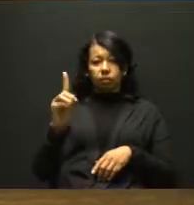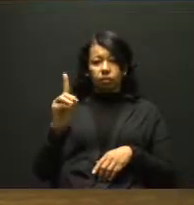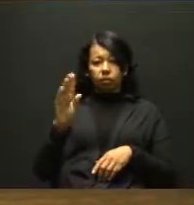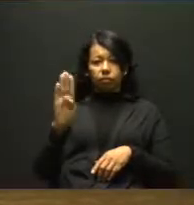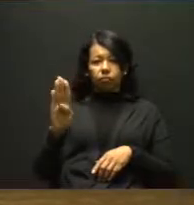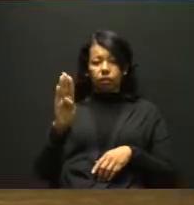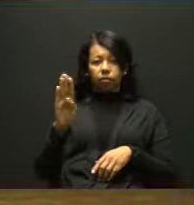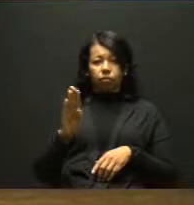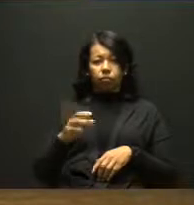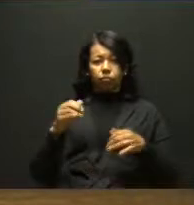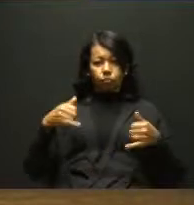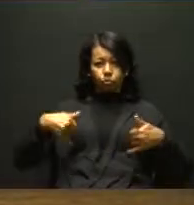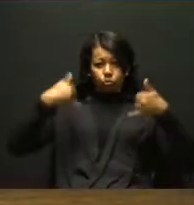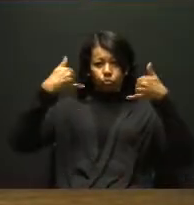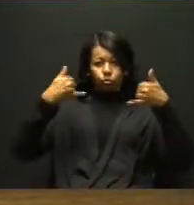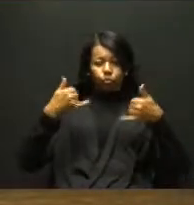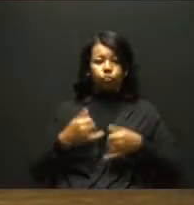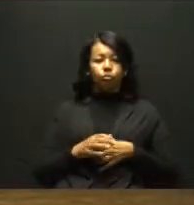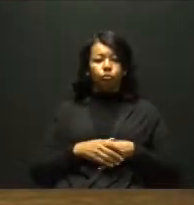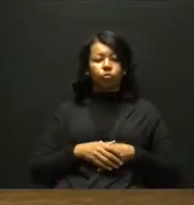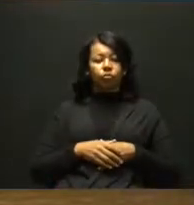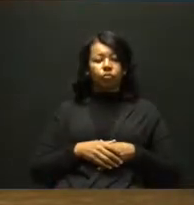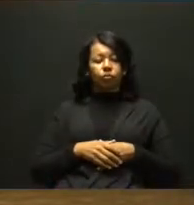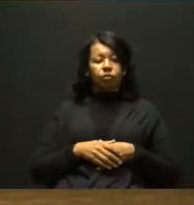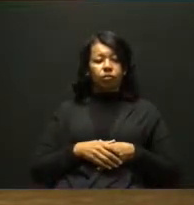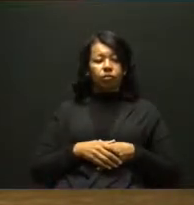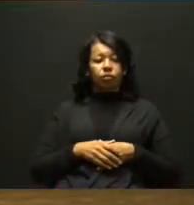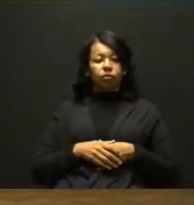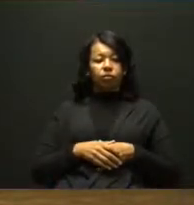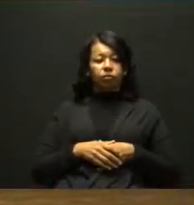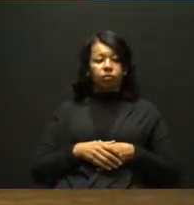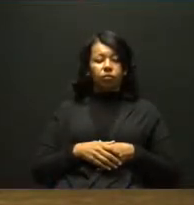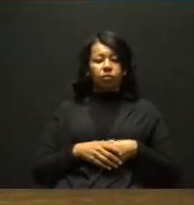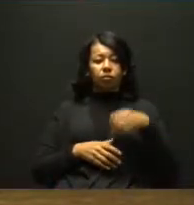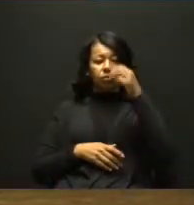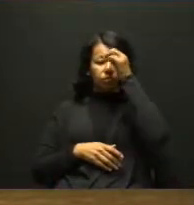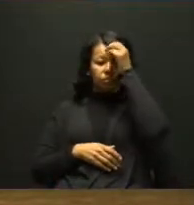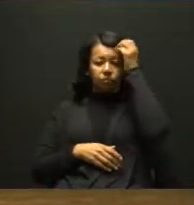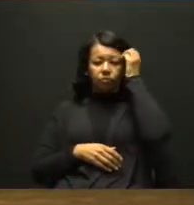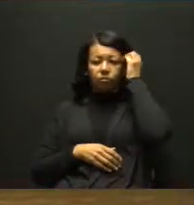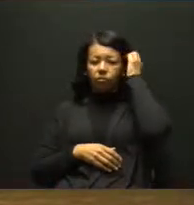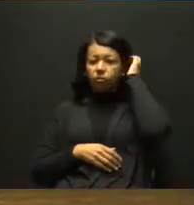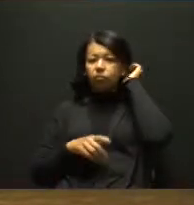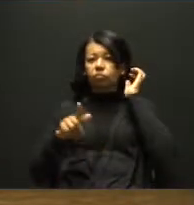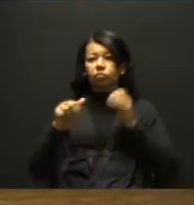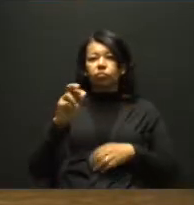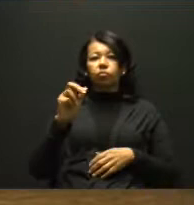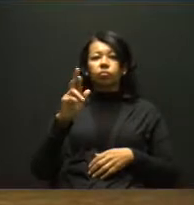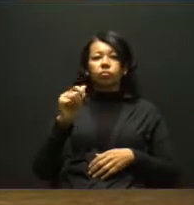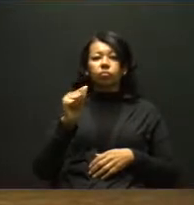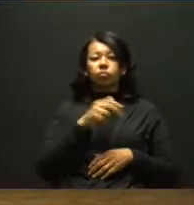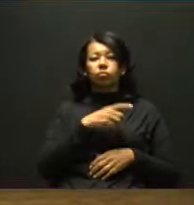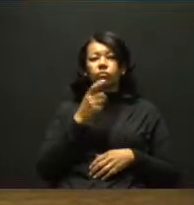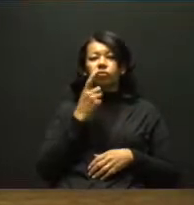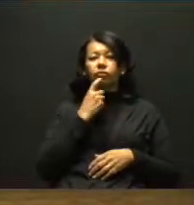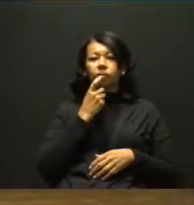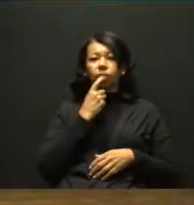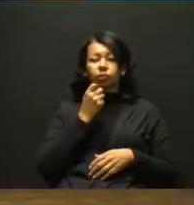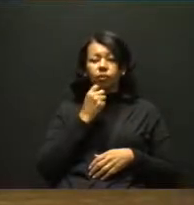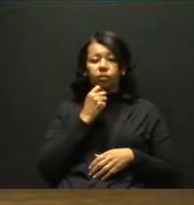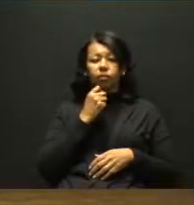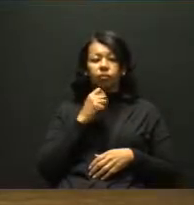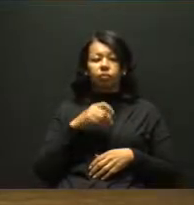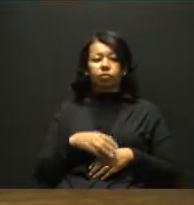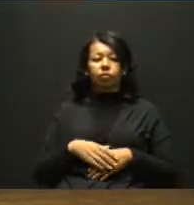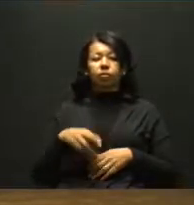o guará vermelho que é o nome agora do pt e é o nosso vereador rafael eu quero deixar bem claro que o